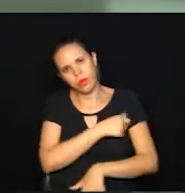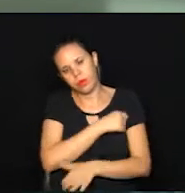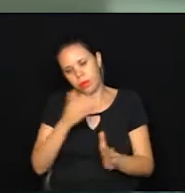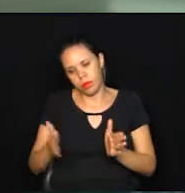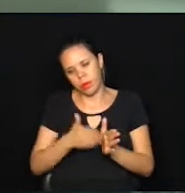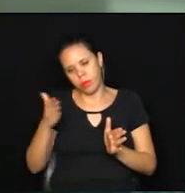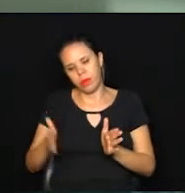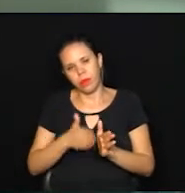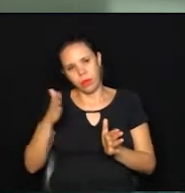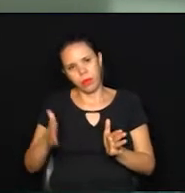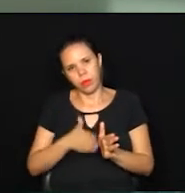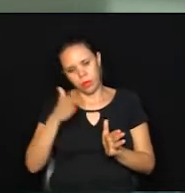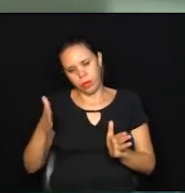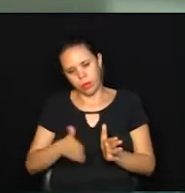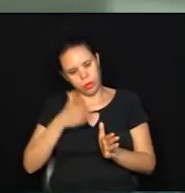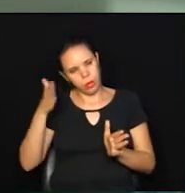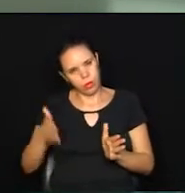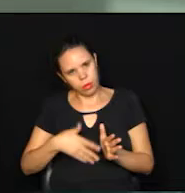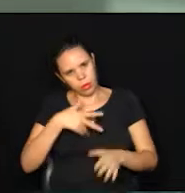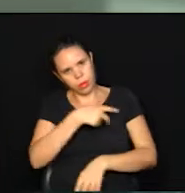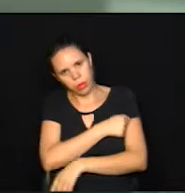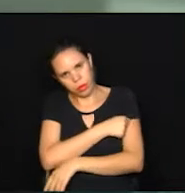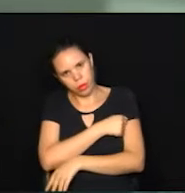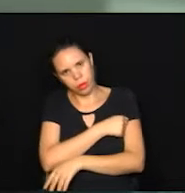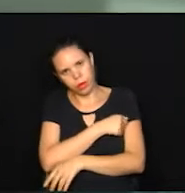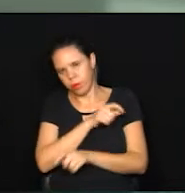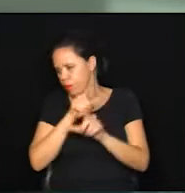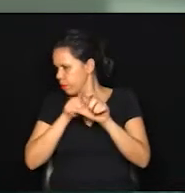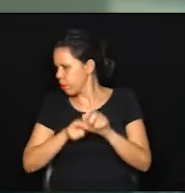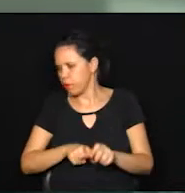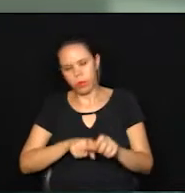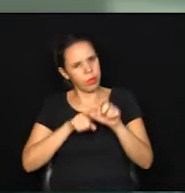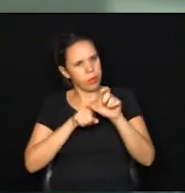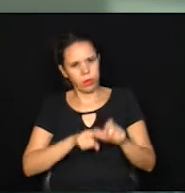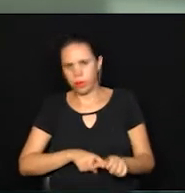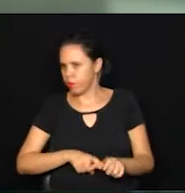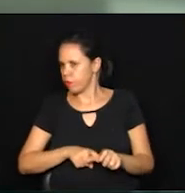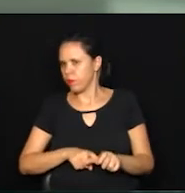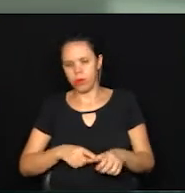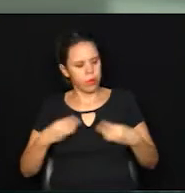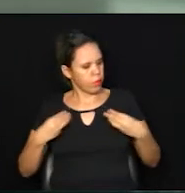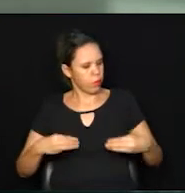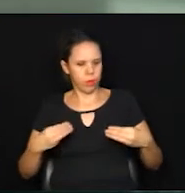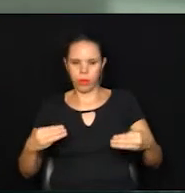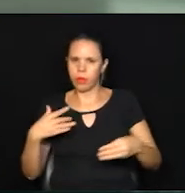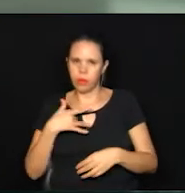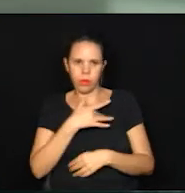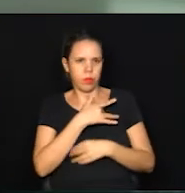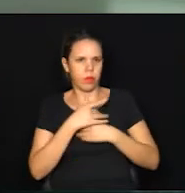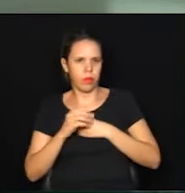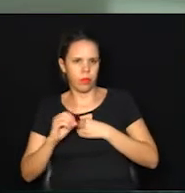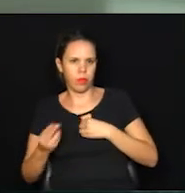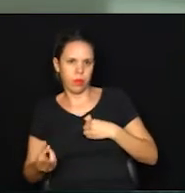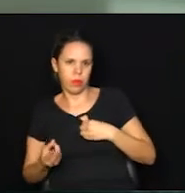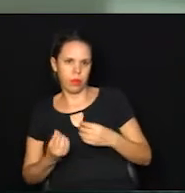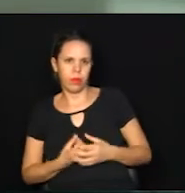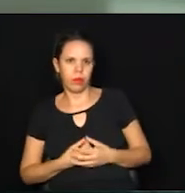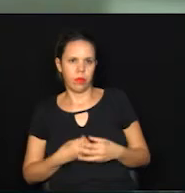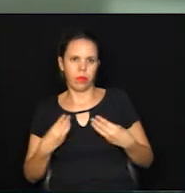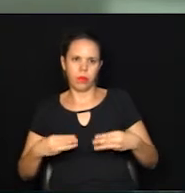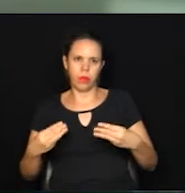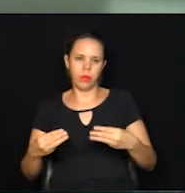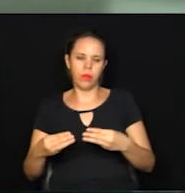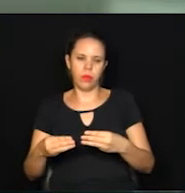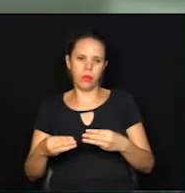fabricação e distribuição de vacinas, sem depender do Ministério da Saúde ou do Ministério